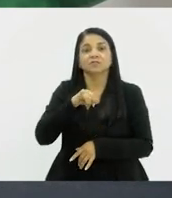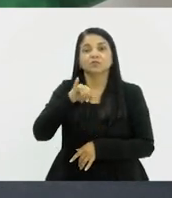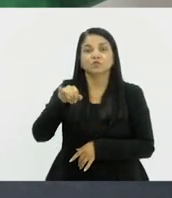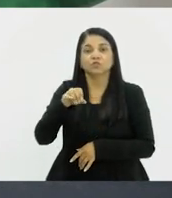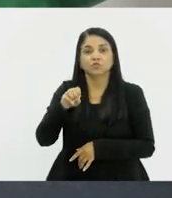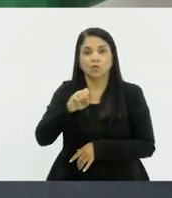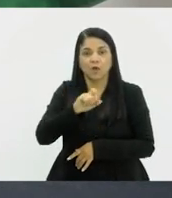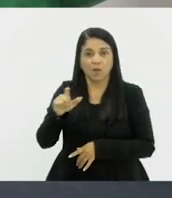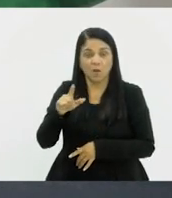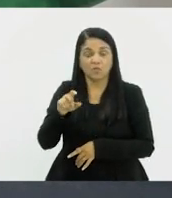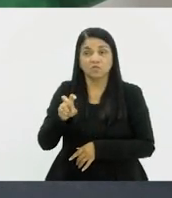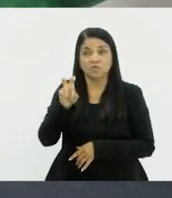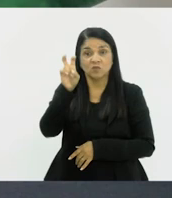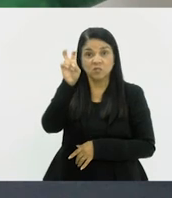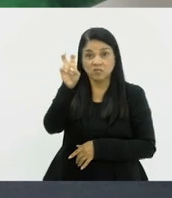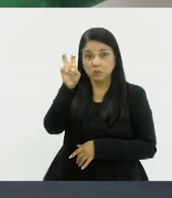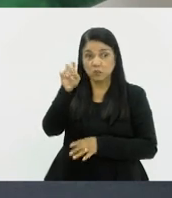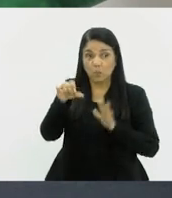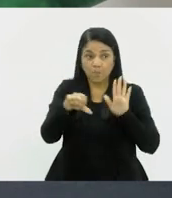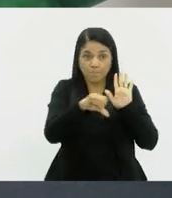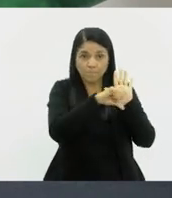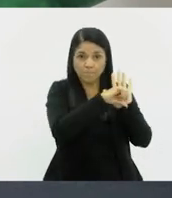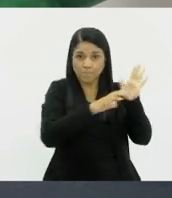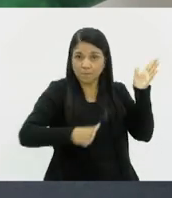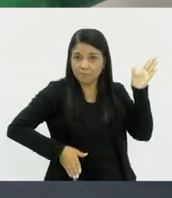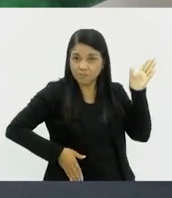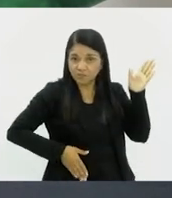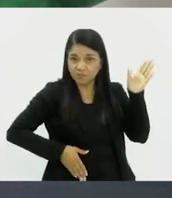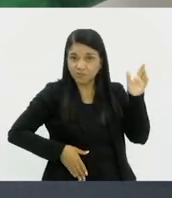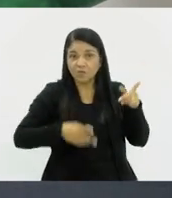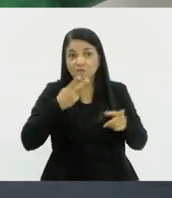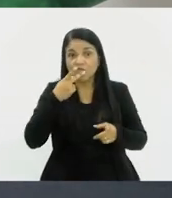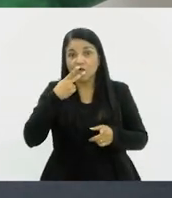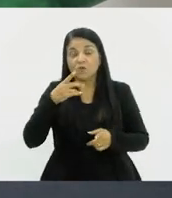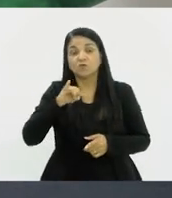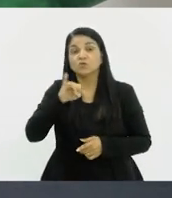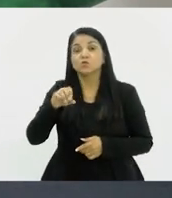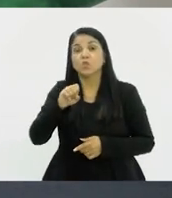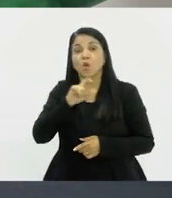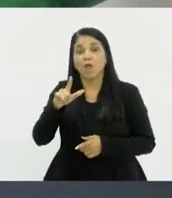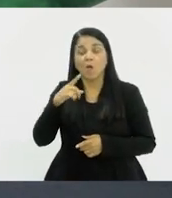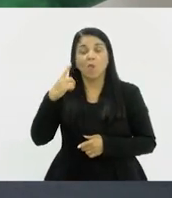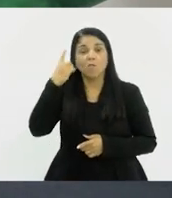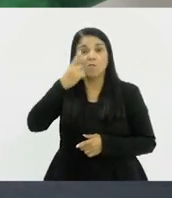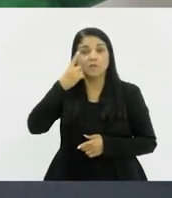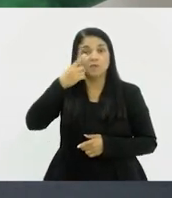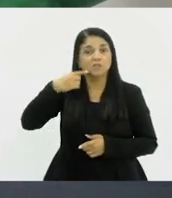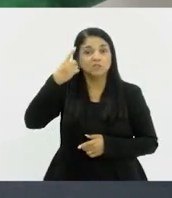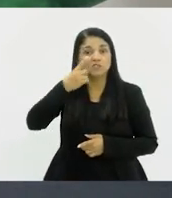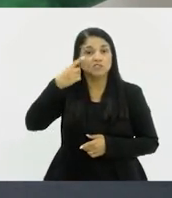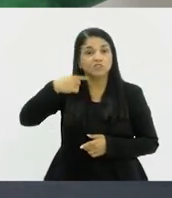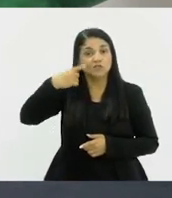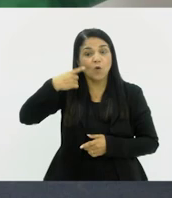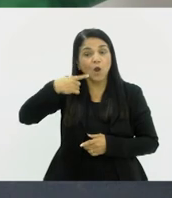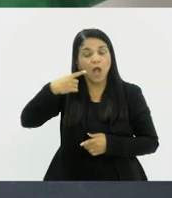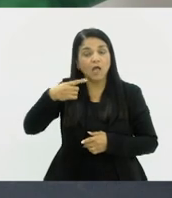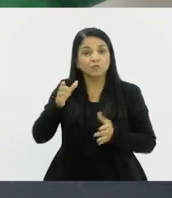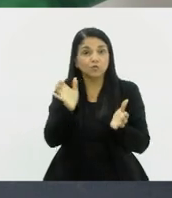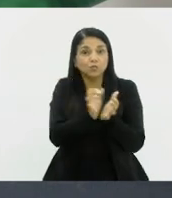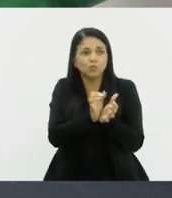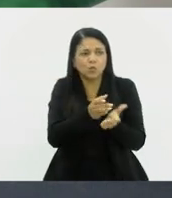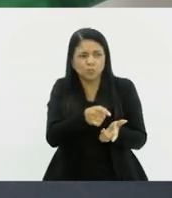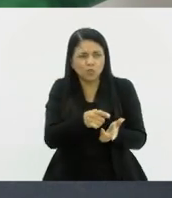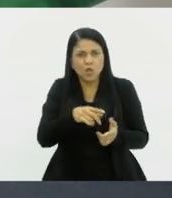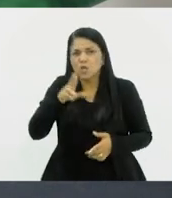cinco maiores bandidos da hierarquia e disse que o Joel era advogado da quadrilha o advogado o Joel nunca advogou para um dessas